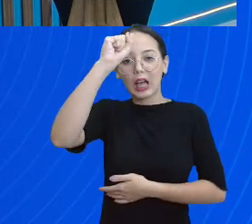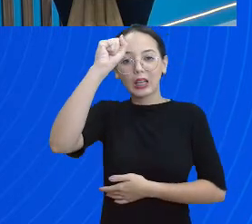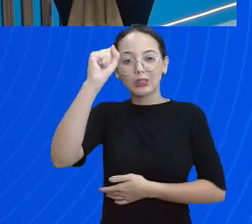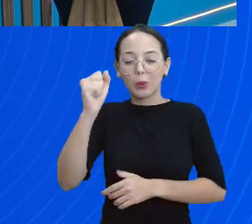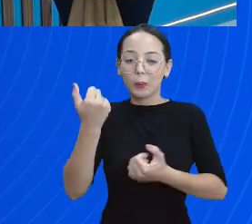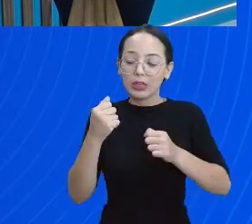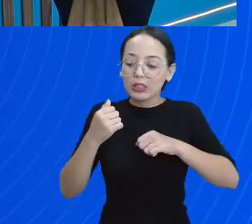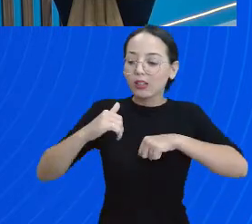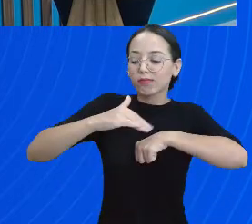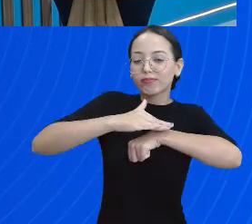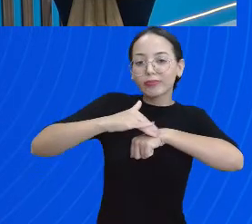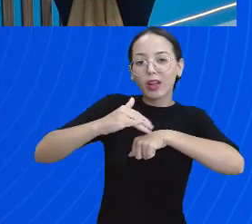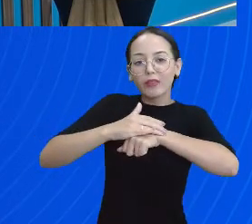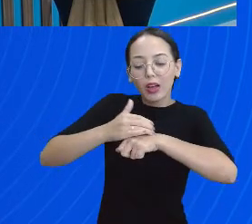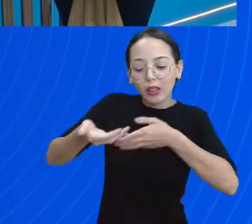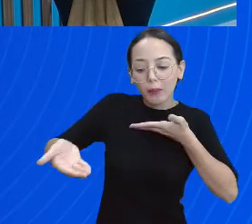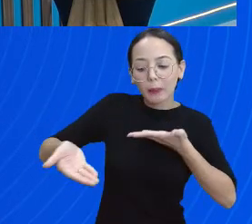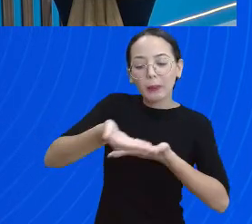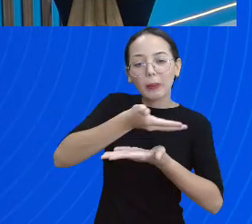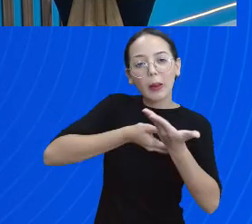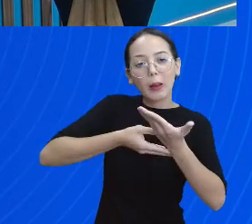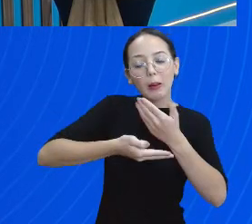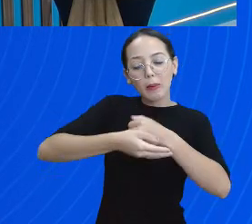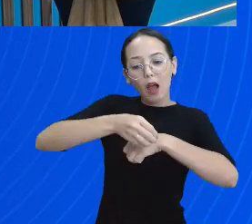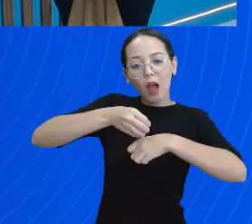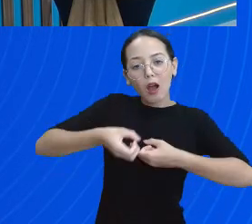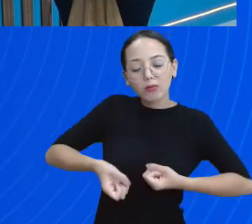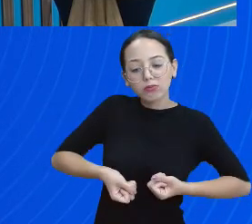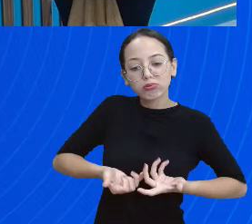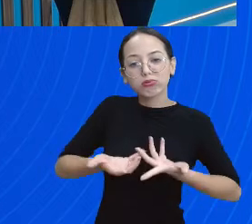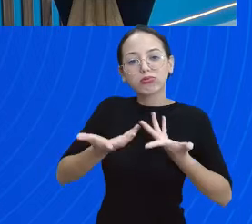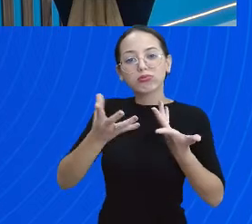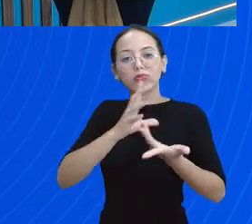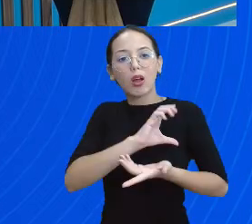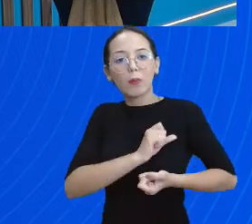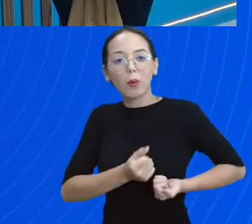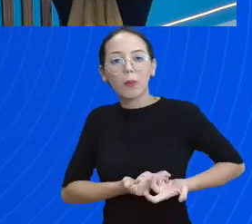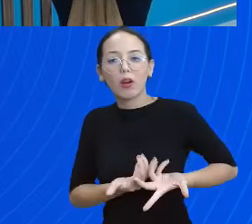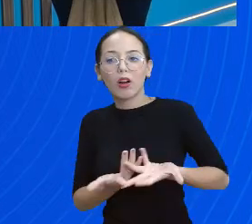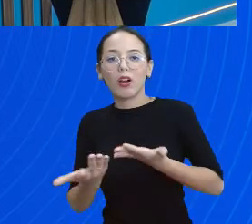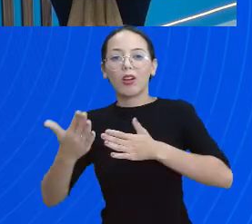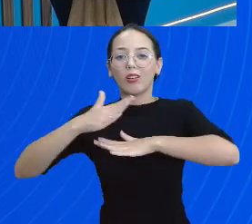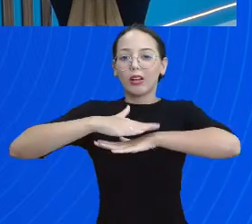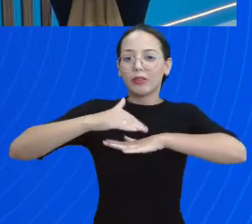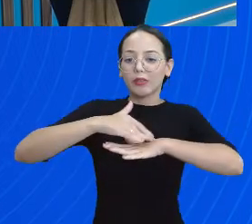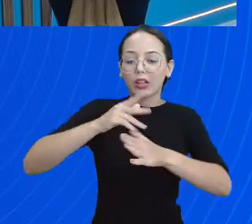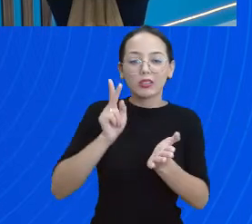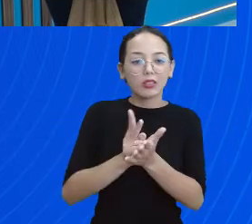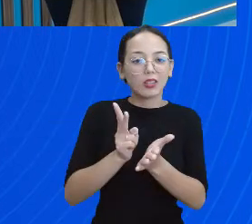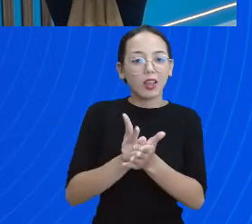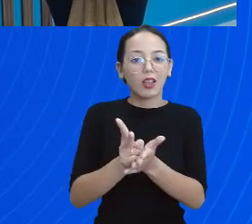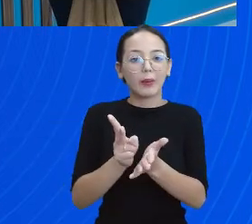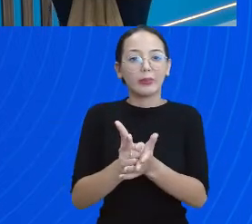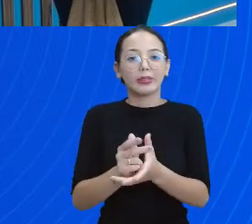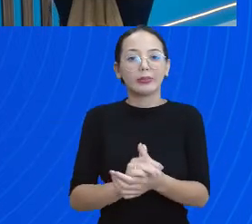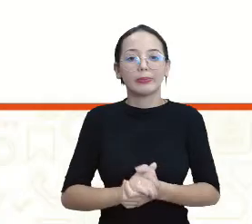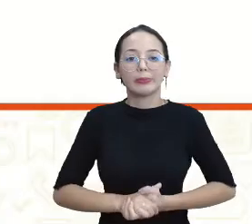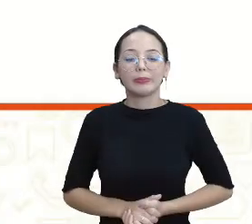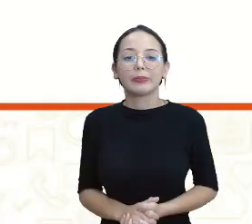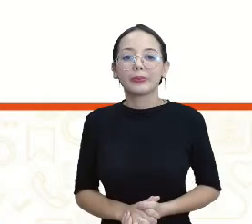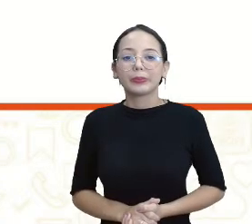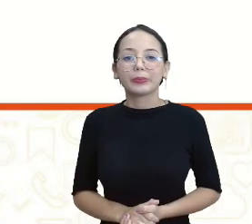do afeto. O afeto precisa estar presente em todas as etapas do desenvolvimento das atividades.